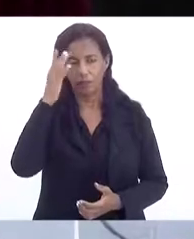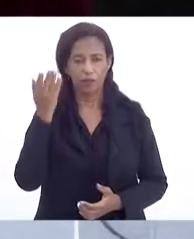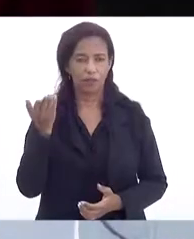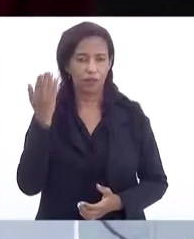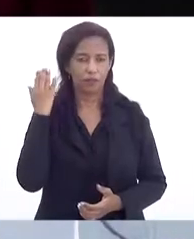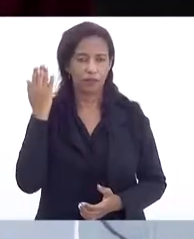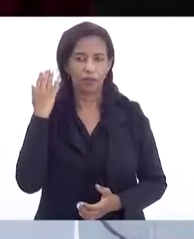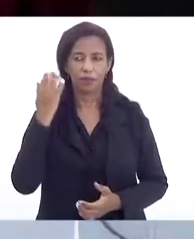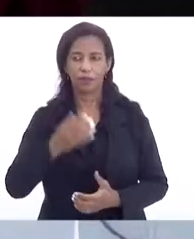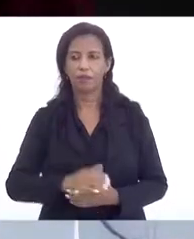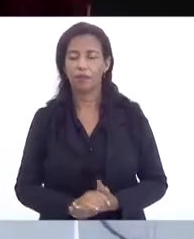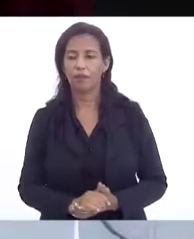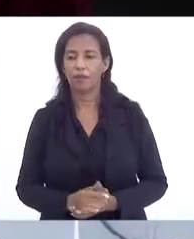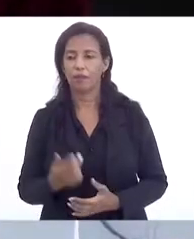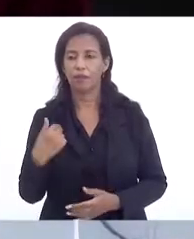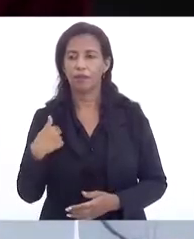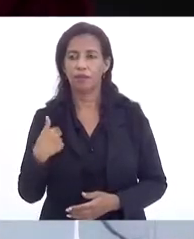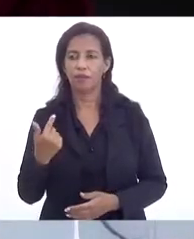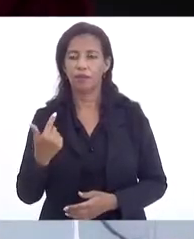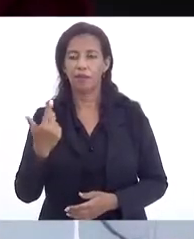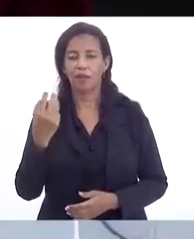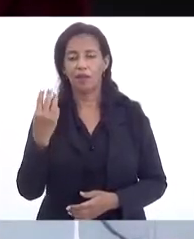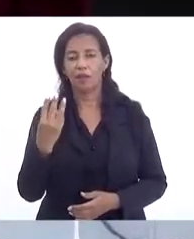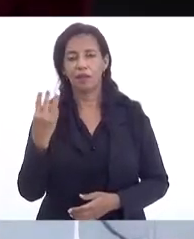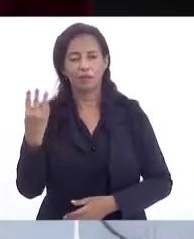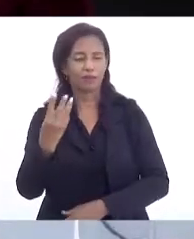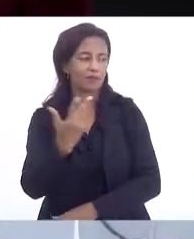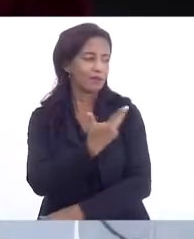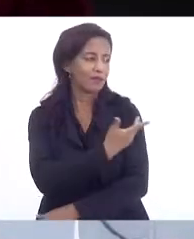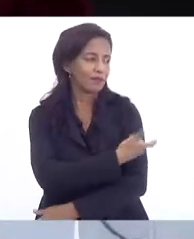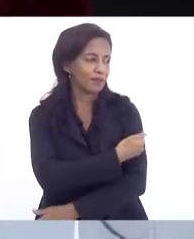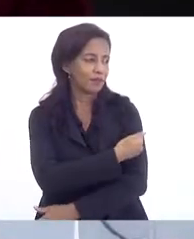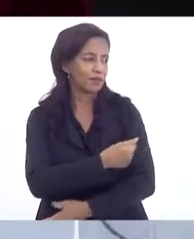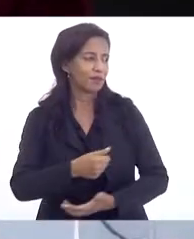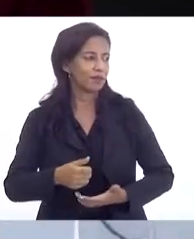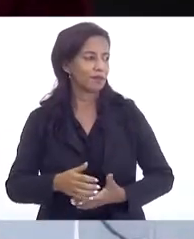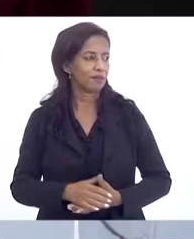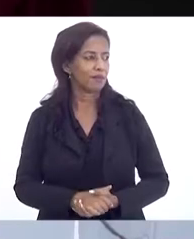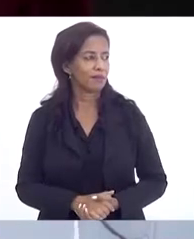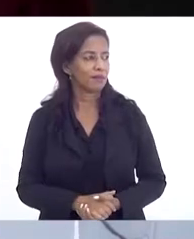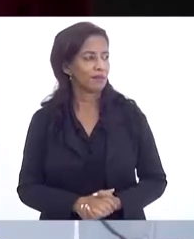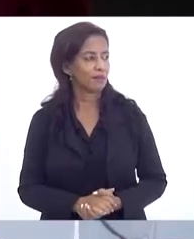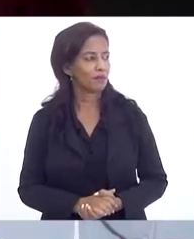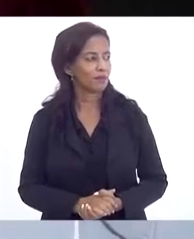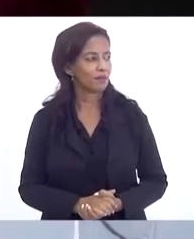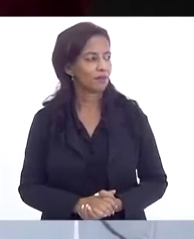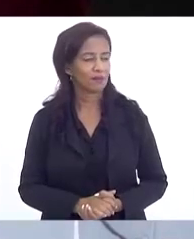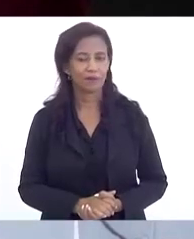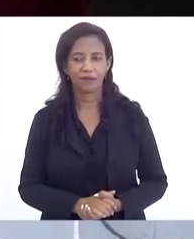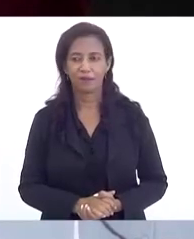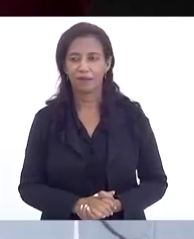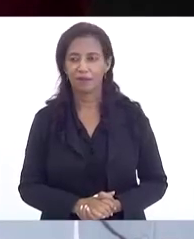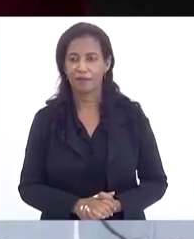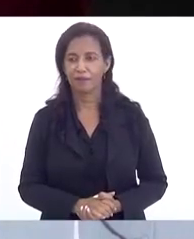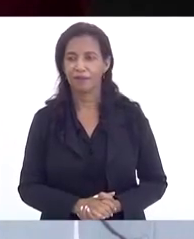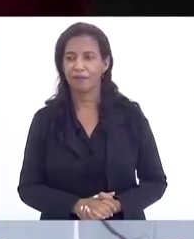passada eu tomei a terceira dose da vacina contra a Covid. Ou dose